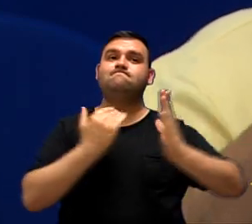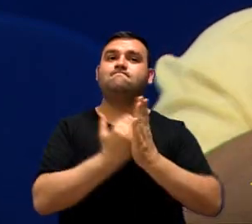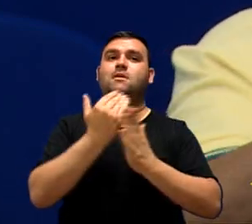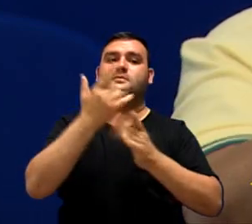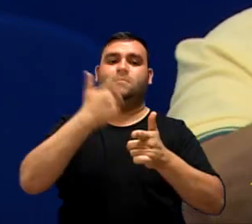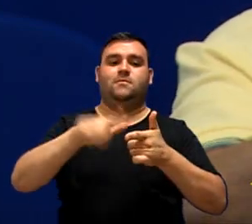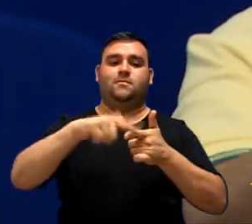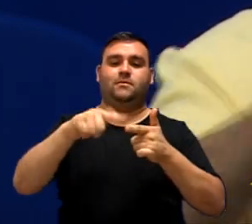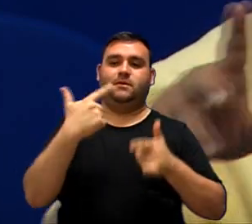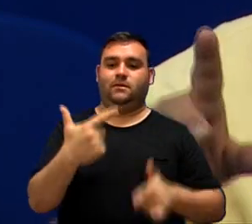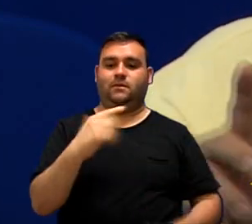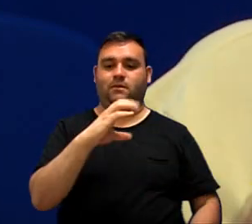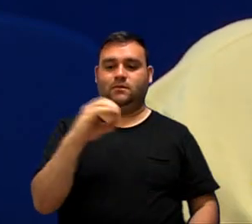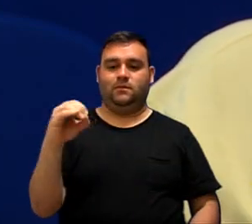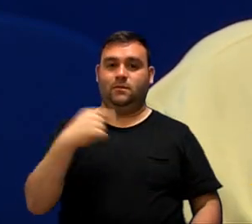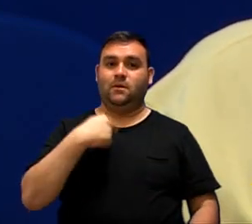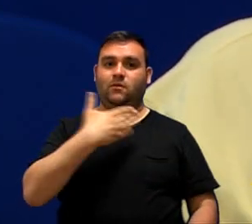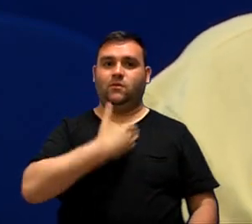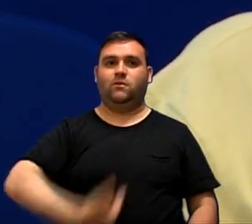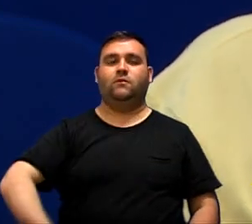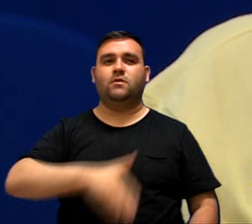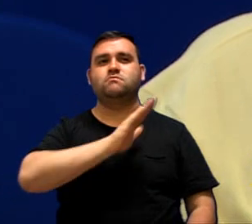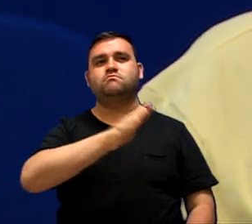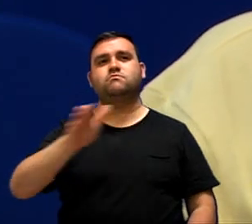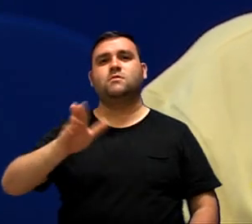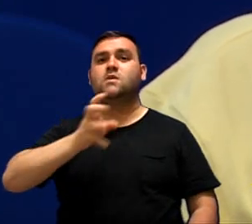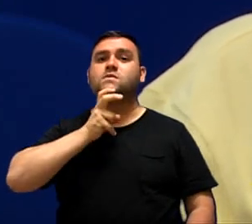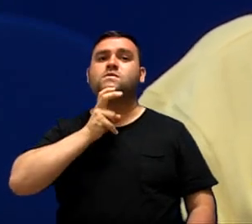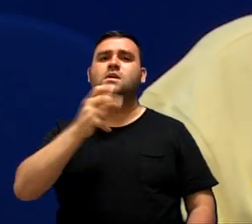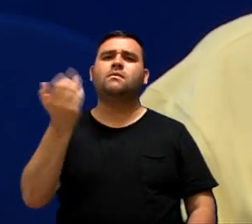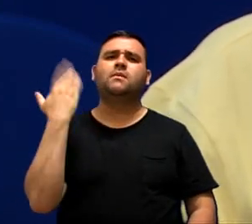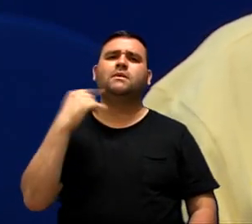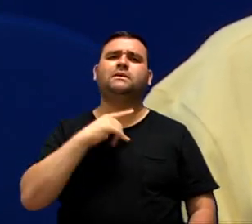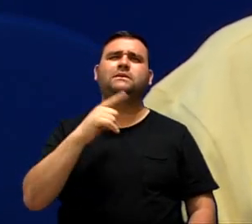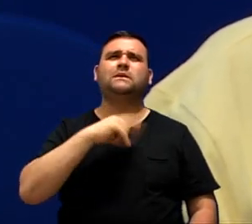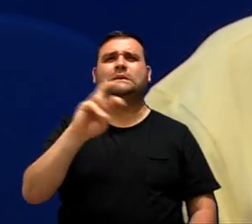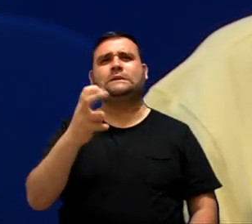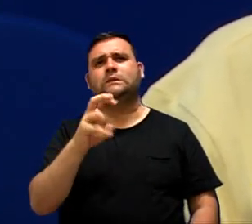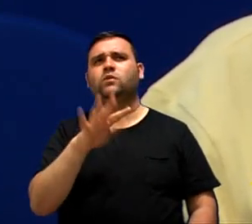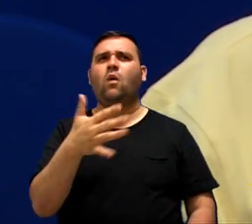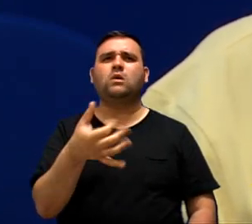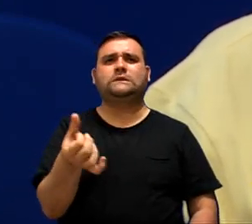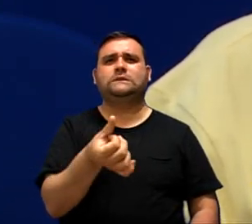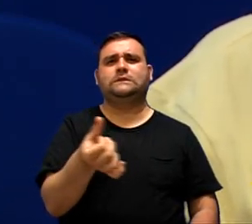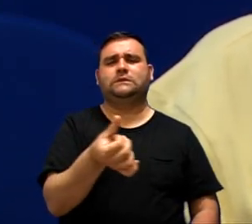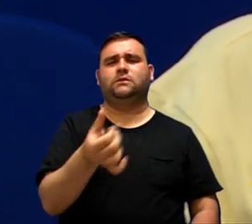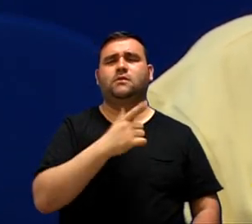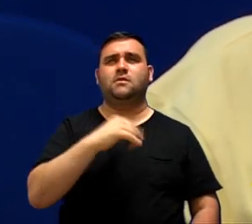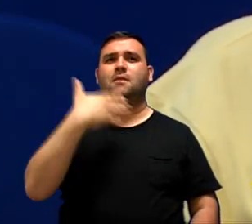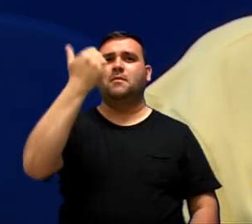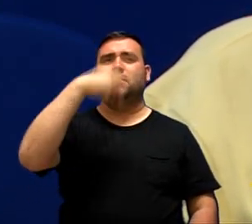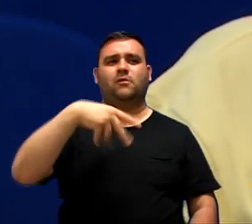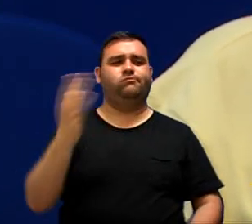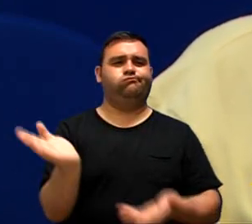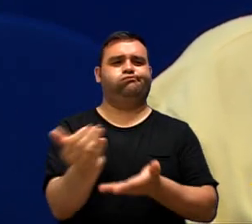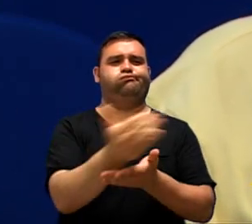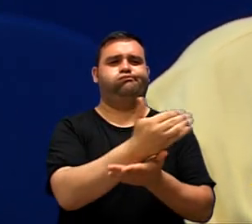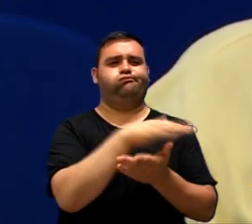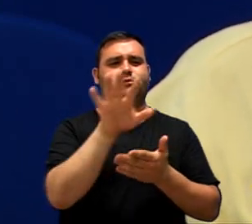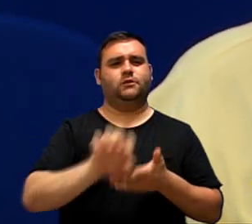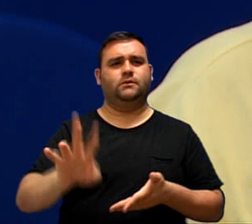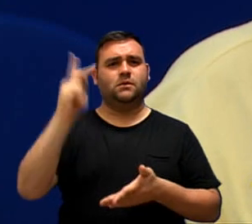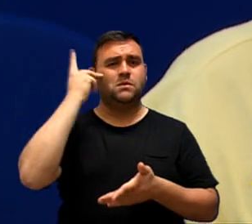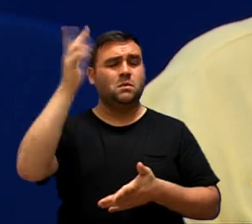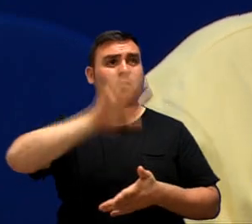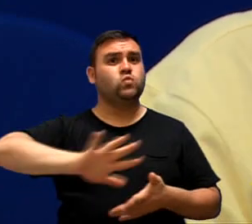em 2000 eu andei pelo governo e Sorocaba tinha o quinto ou sexto, a sexta melhor arrecadação do estado